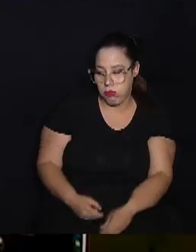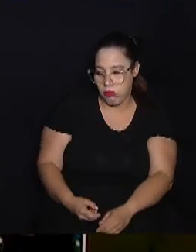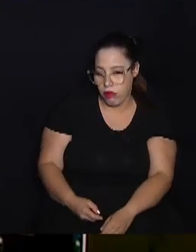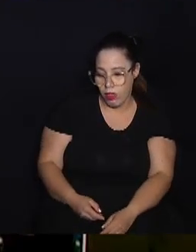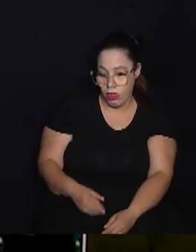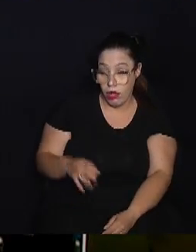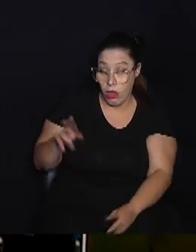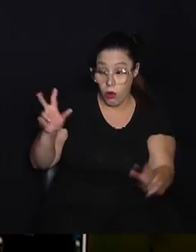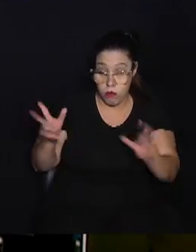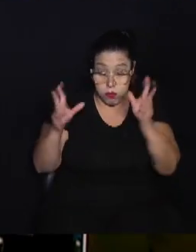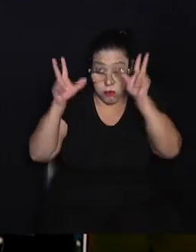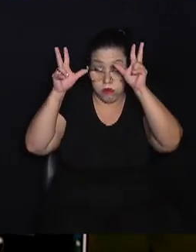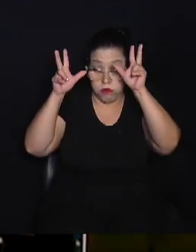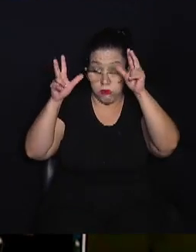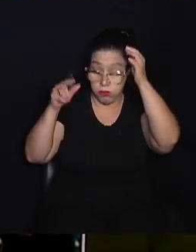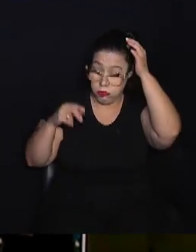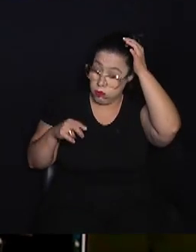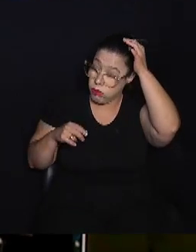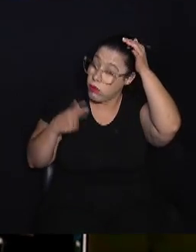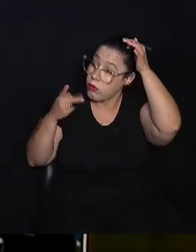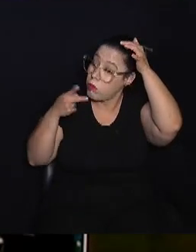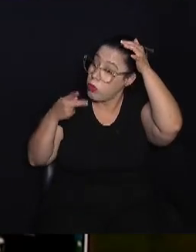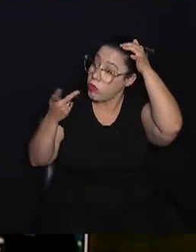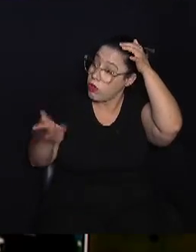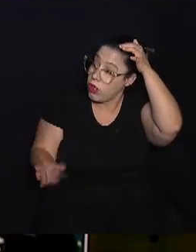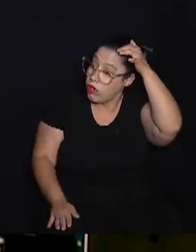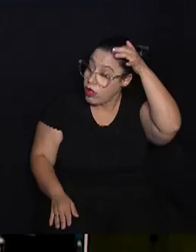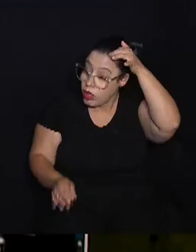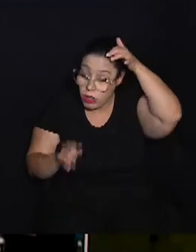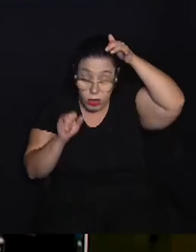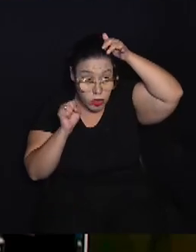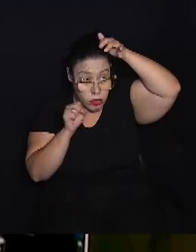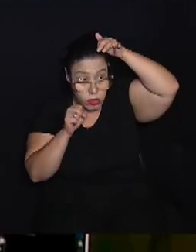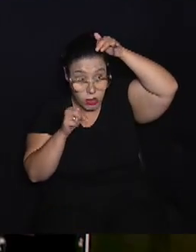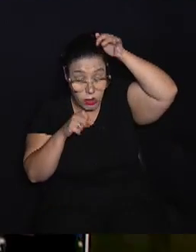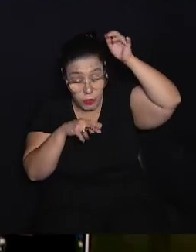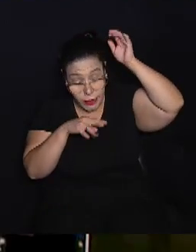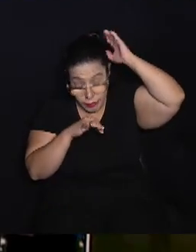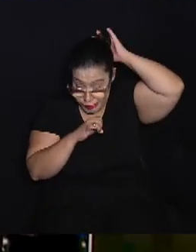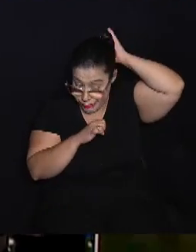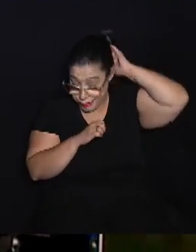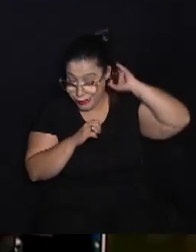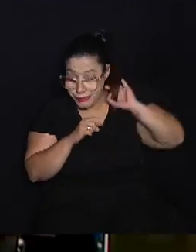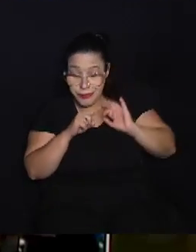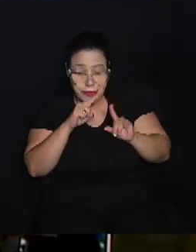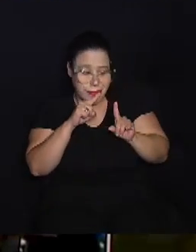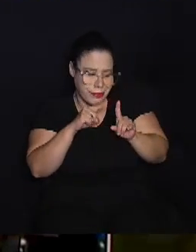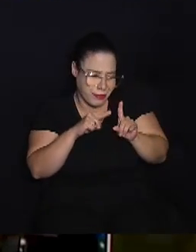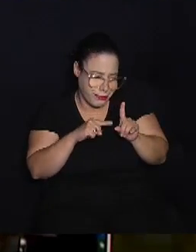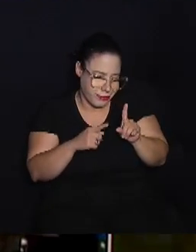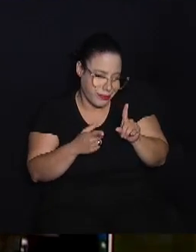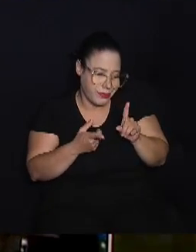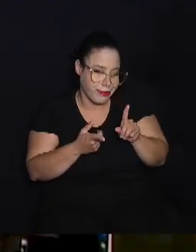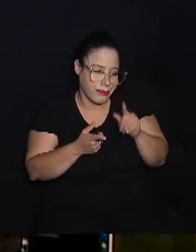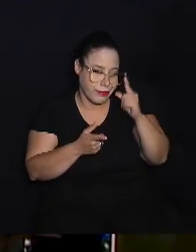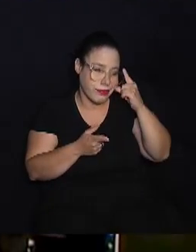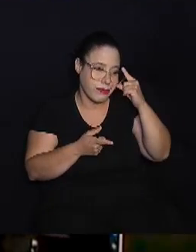de alerta, o que você pode falar sobre isso? Sim, nós estamos com a umidade relativa do ar muito baixa,